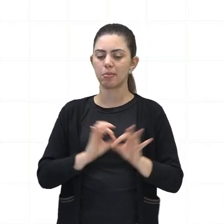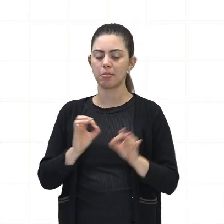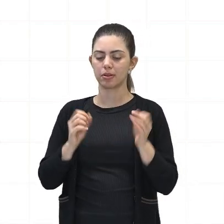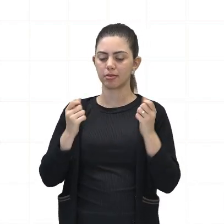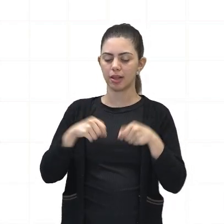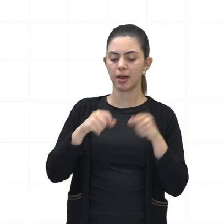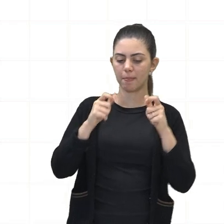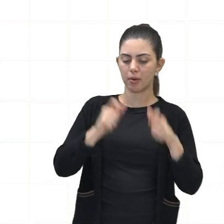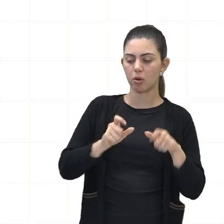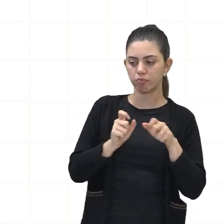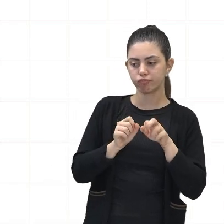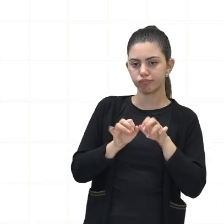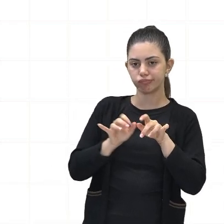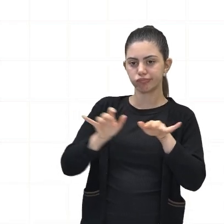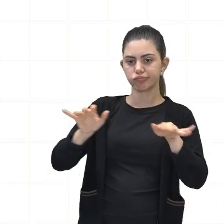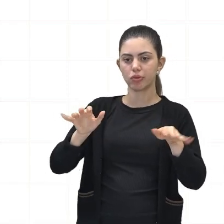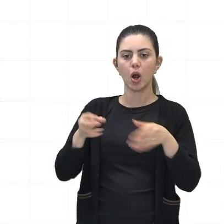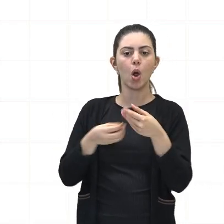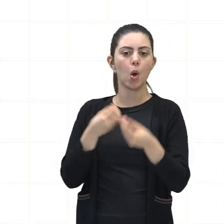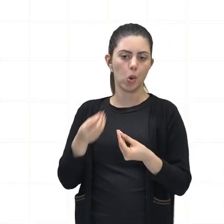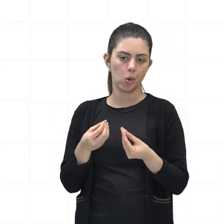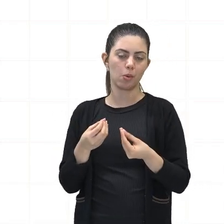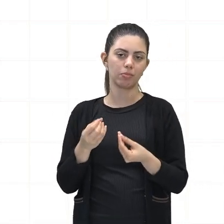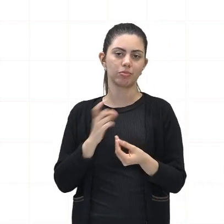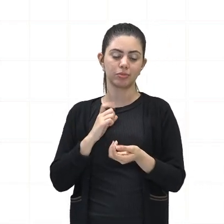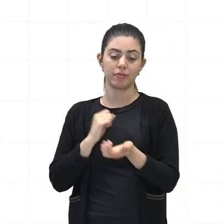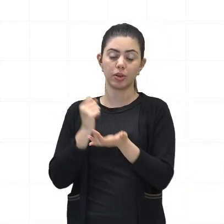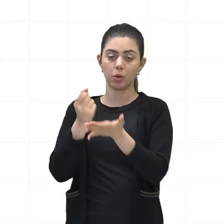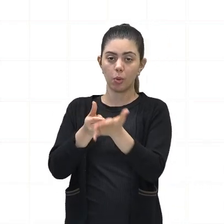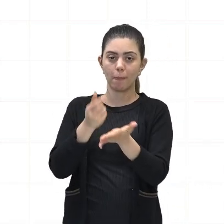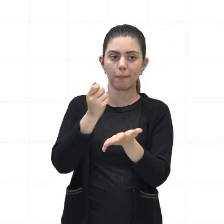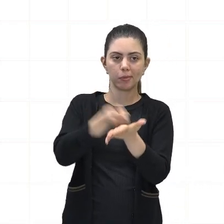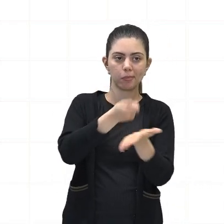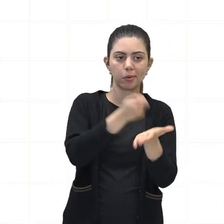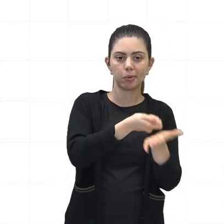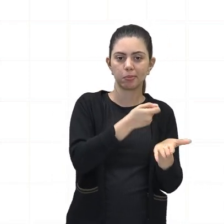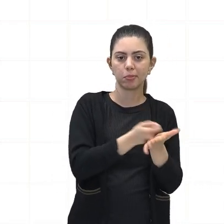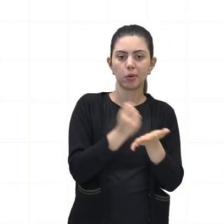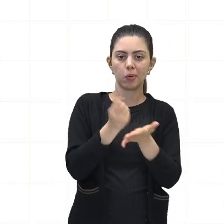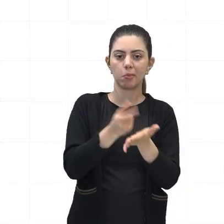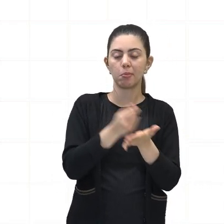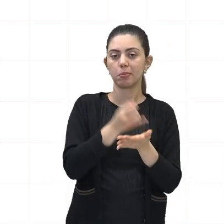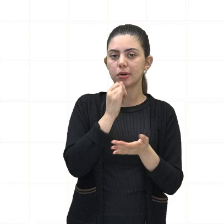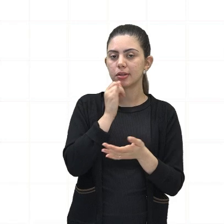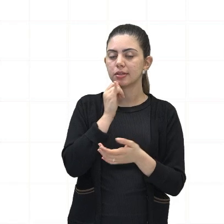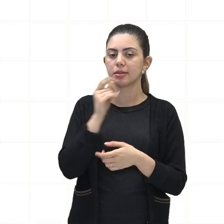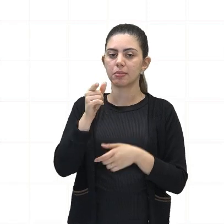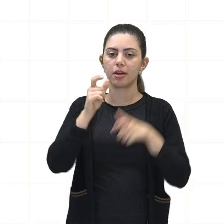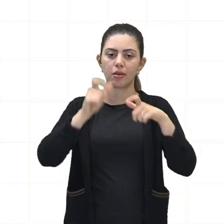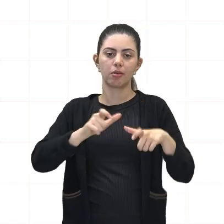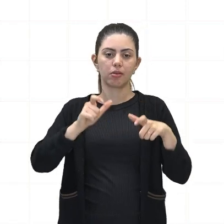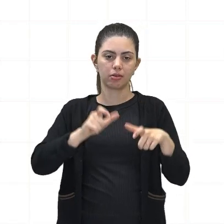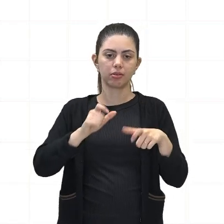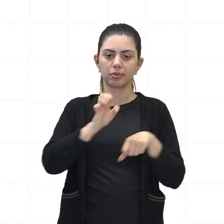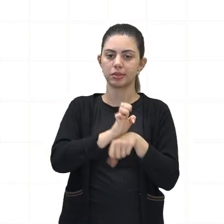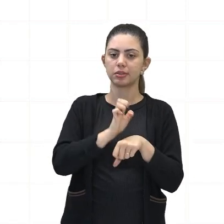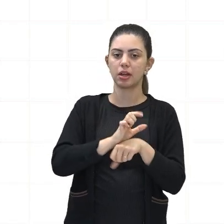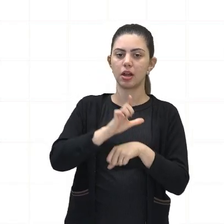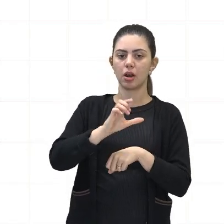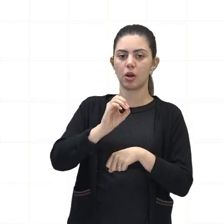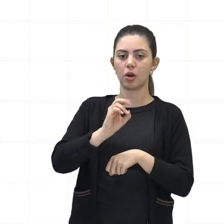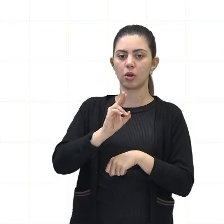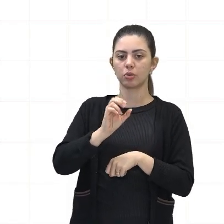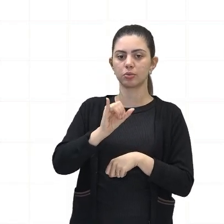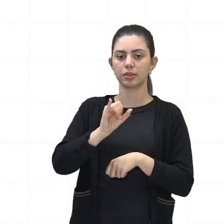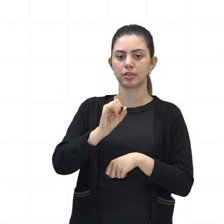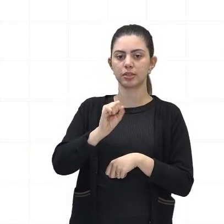ele foi seguido por compras, como no estado da Louisiana, como o